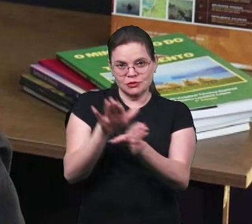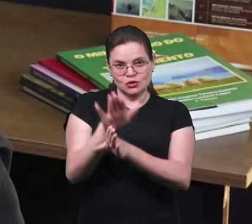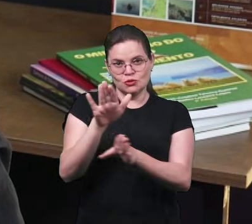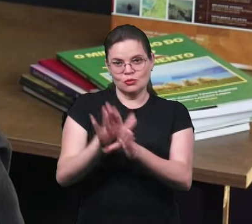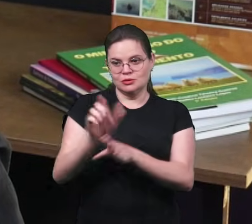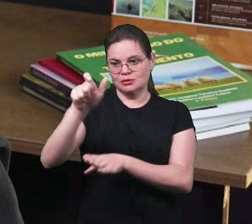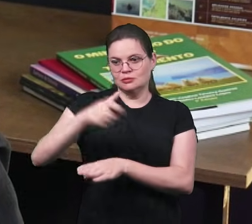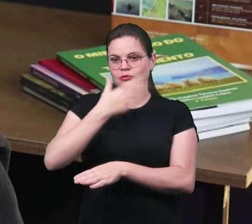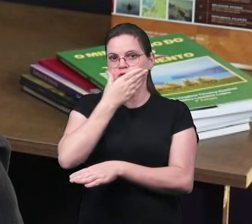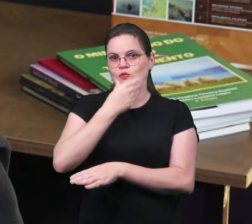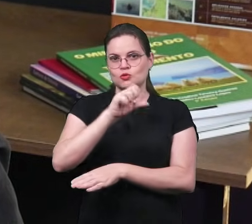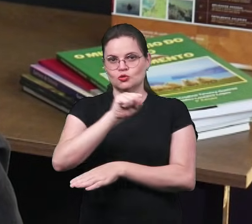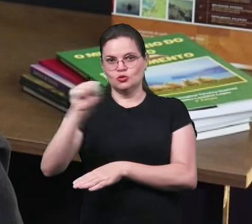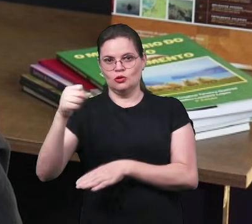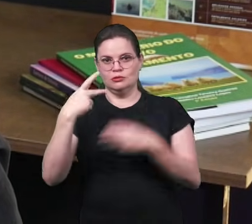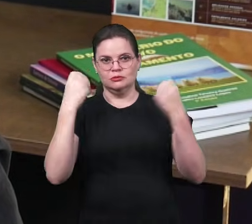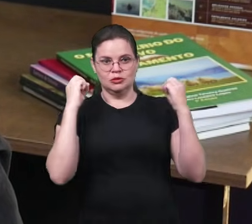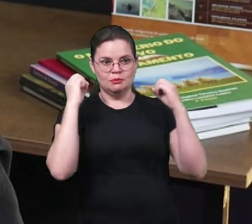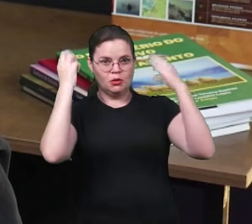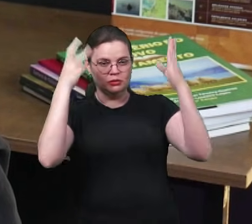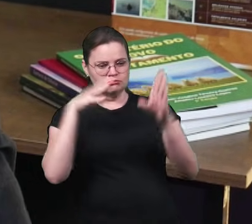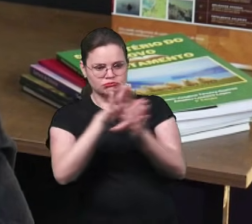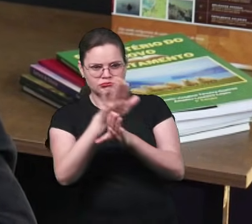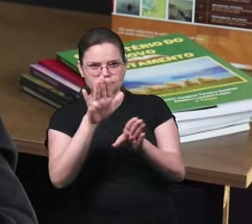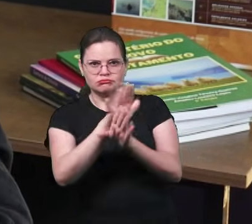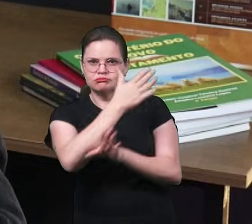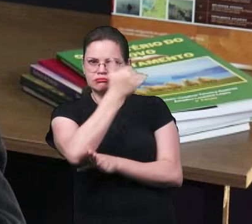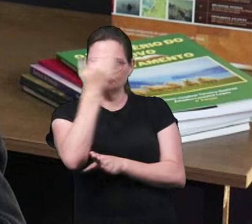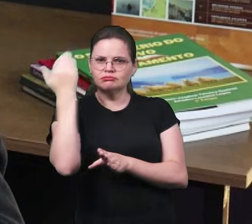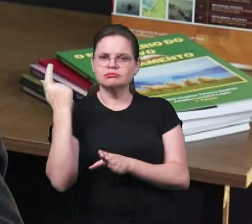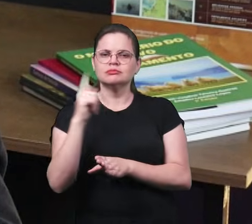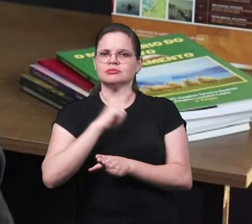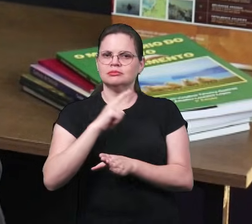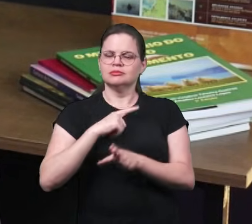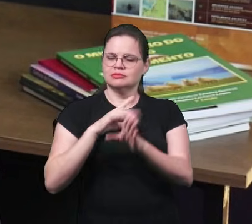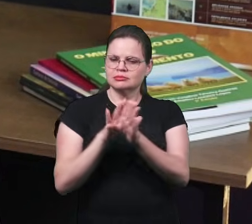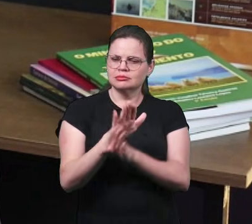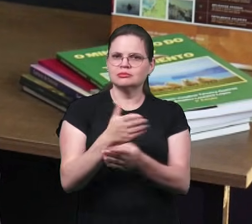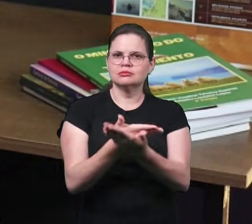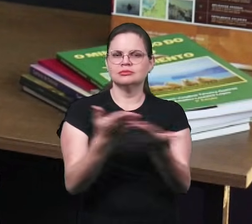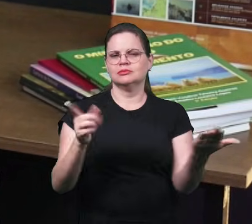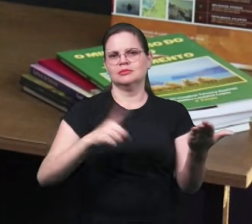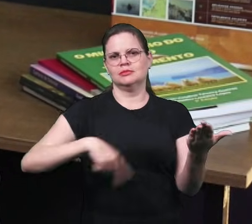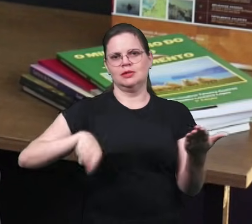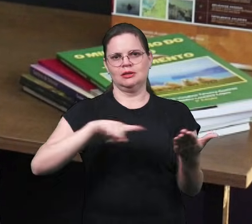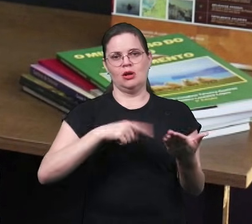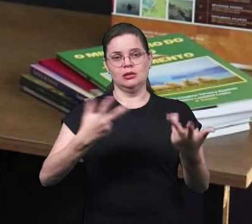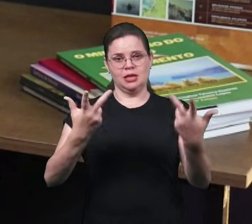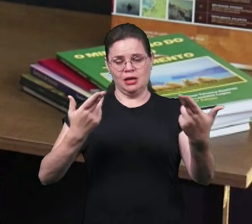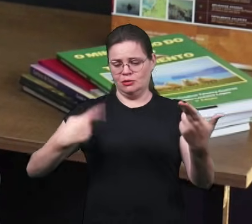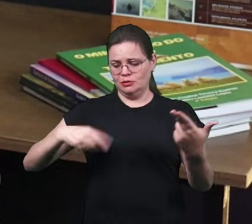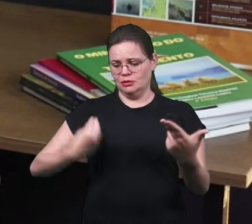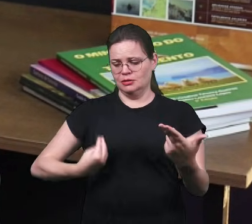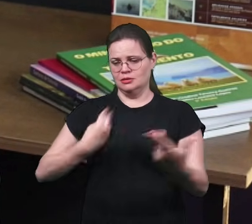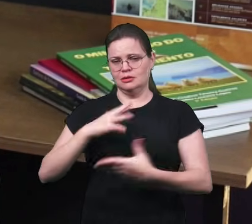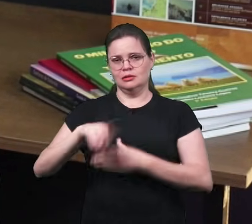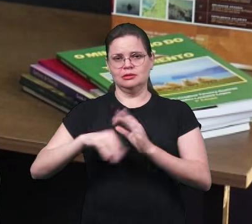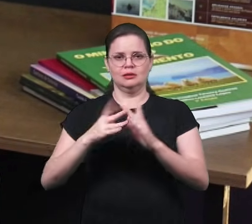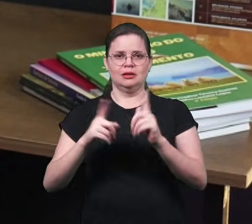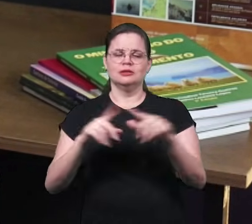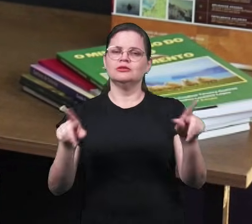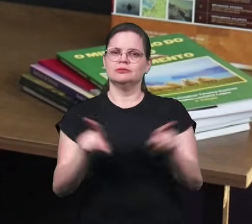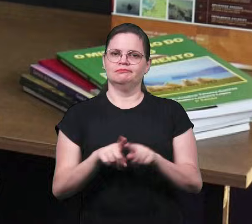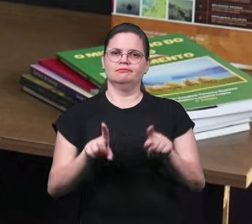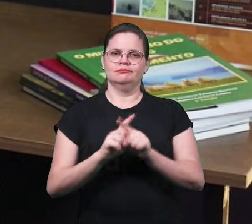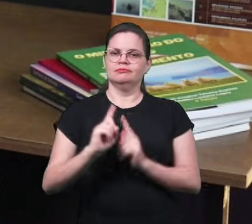ali, ele foi refletido, né, ou foi direcionado para a vida da igreja, né? Então nós vivemos isso de